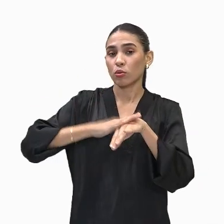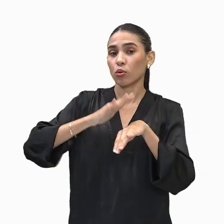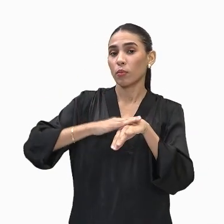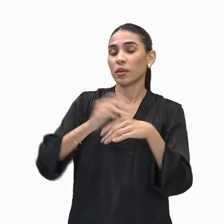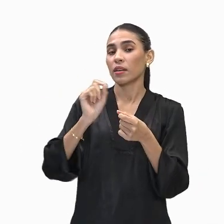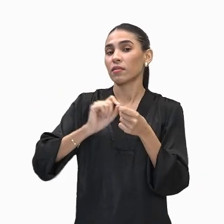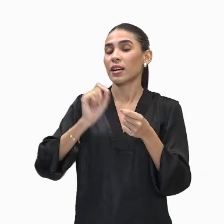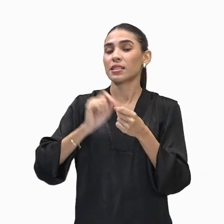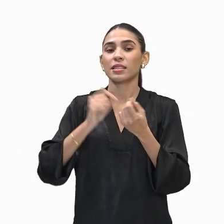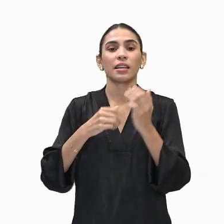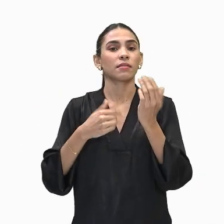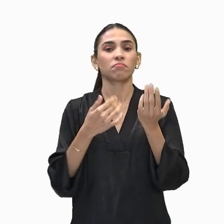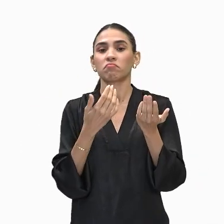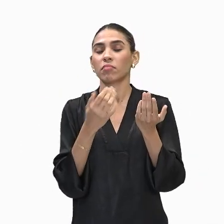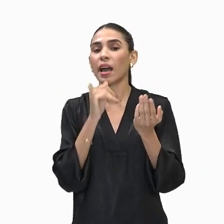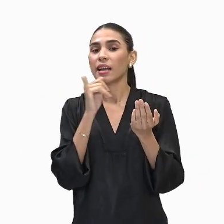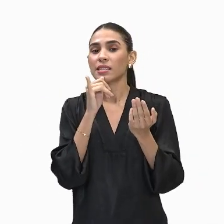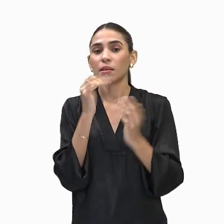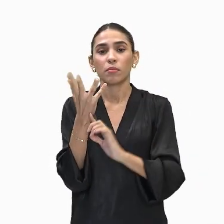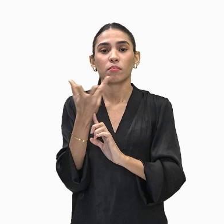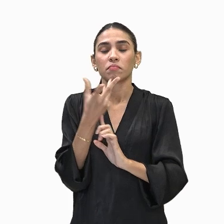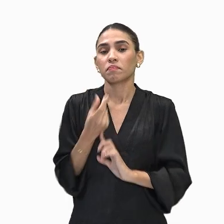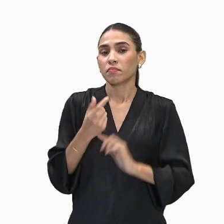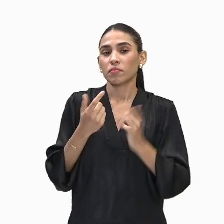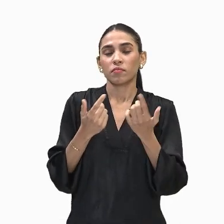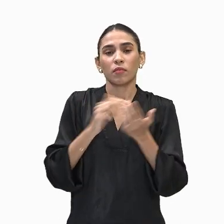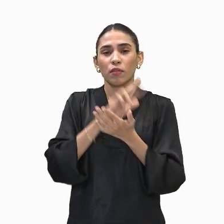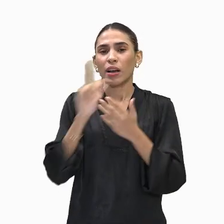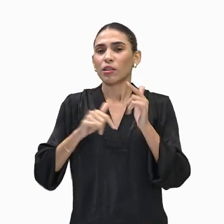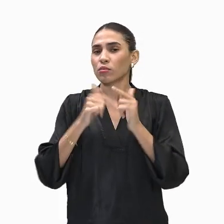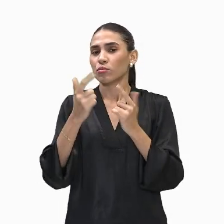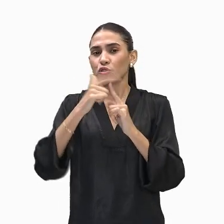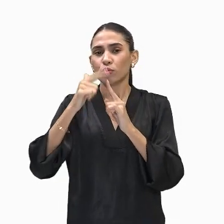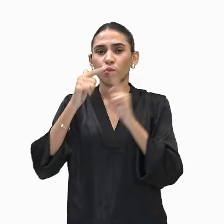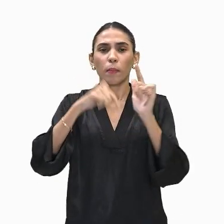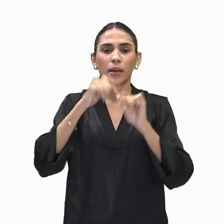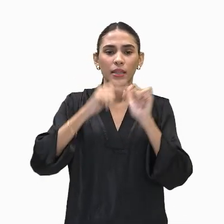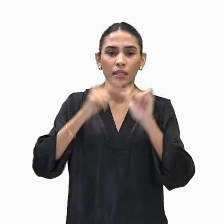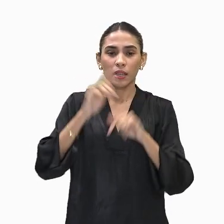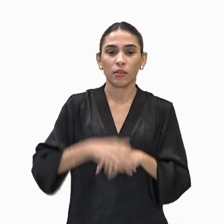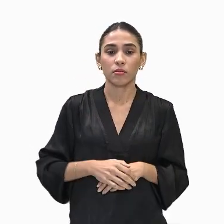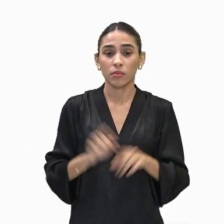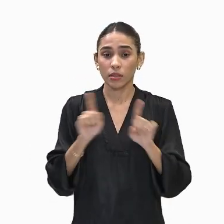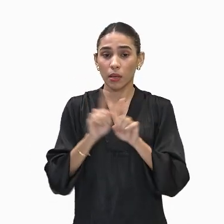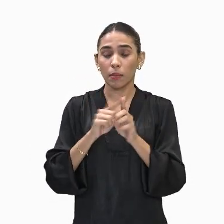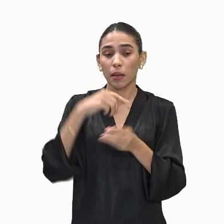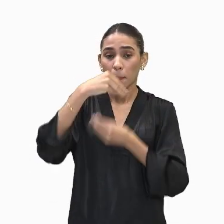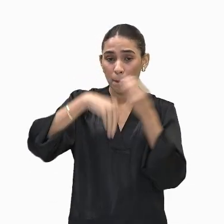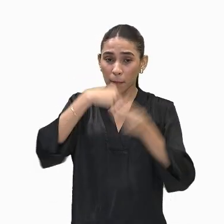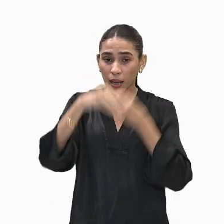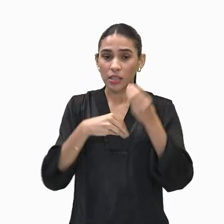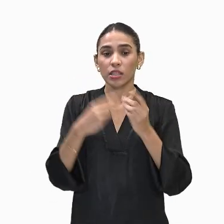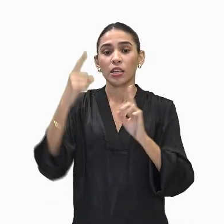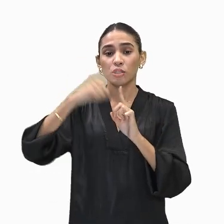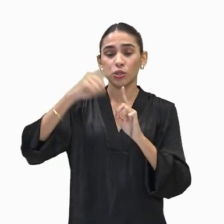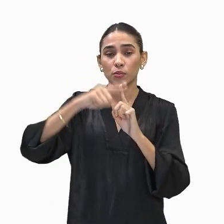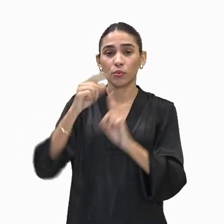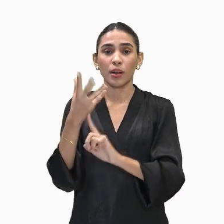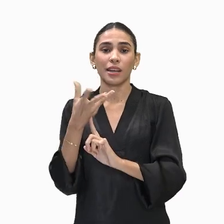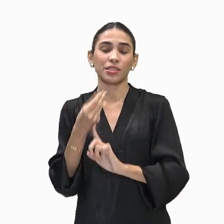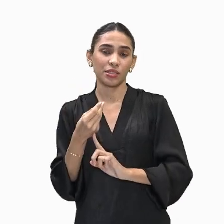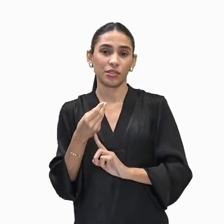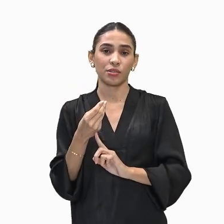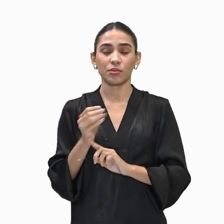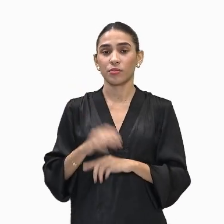a sua produção artística nos mais variados moldes, né? Mescla de estilos artísticos. Então,